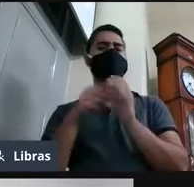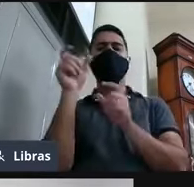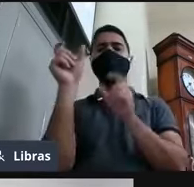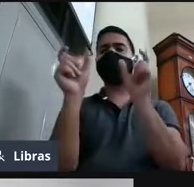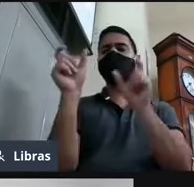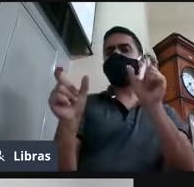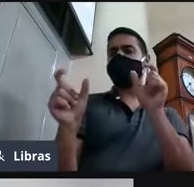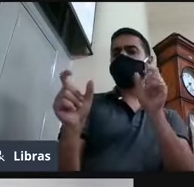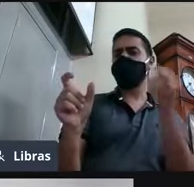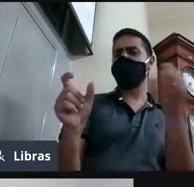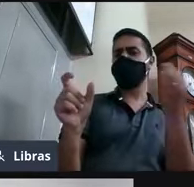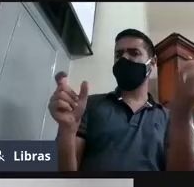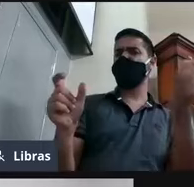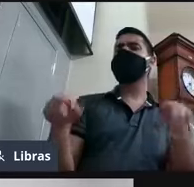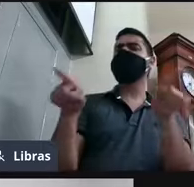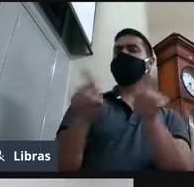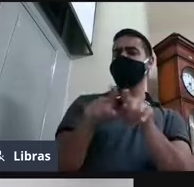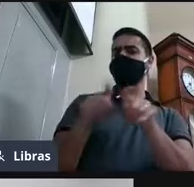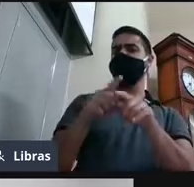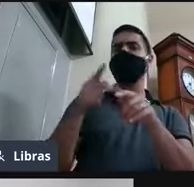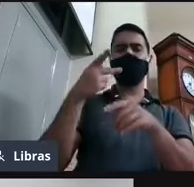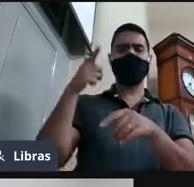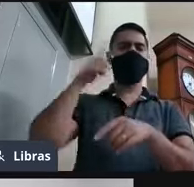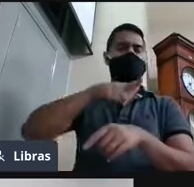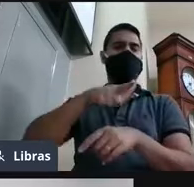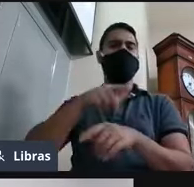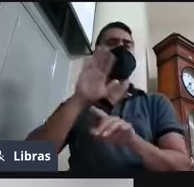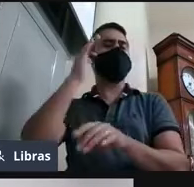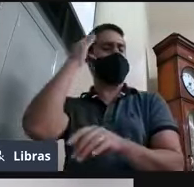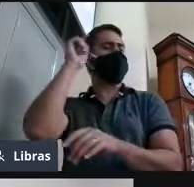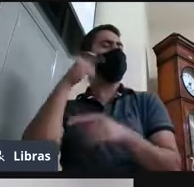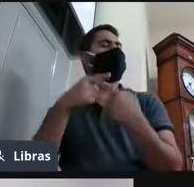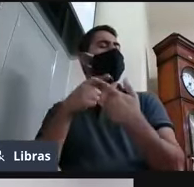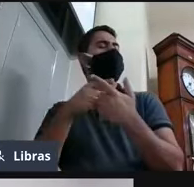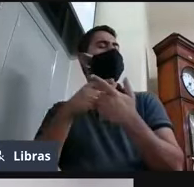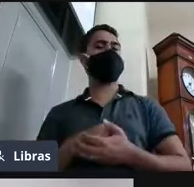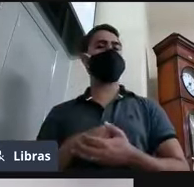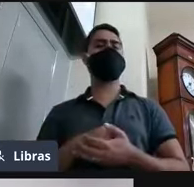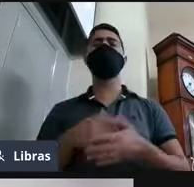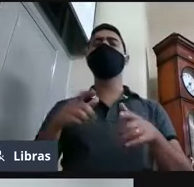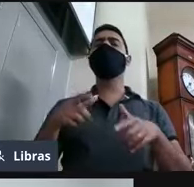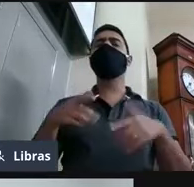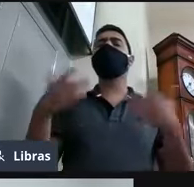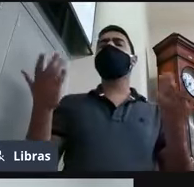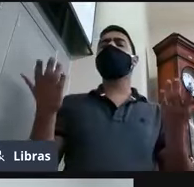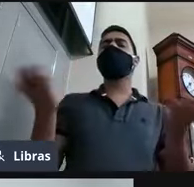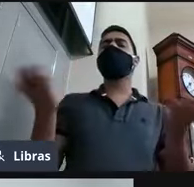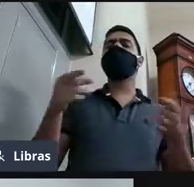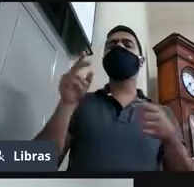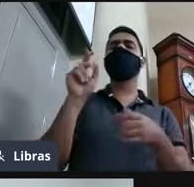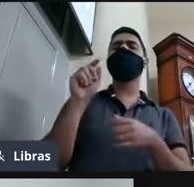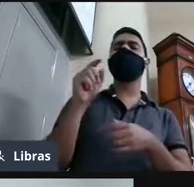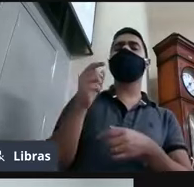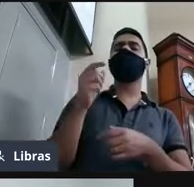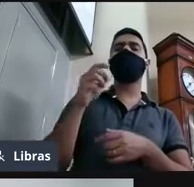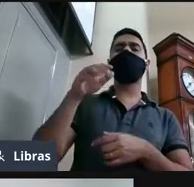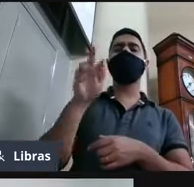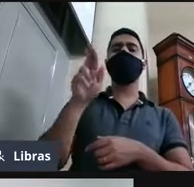foram brilhantes e eu endosso. Sabe por quê, Marquinho? Aonde está o dinheiro do Fundeb? Quase 1,5